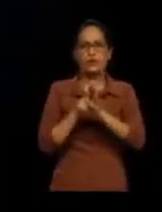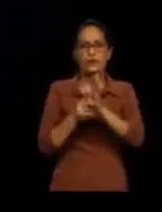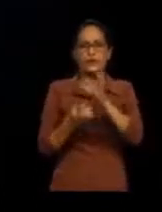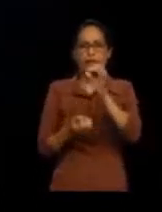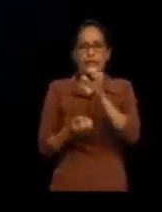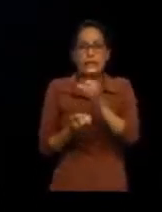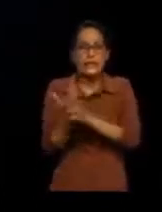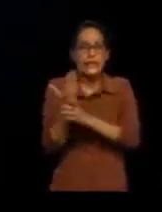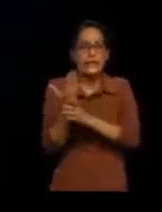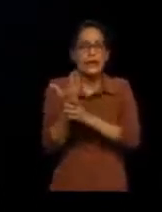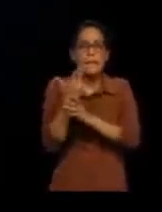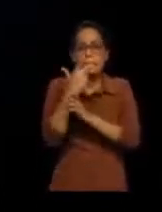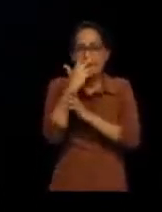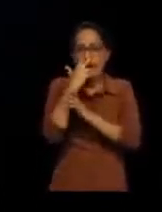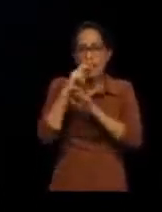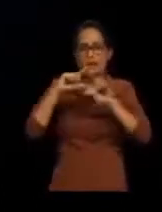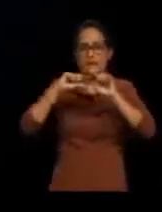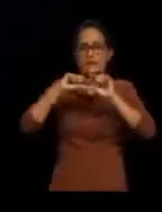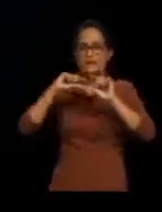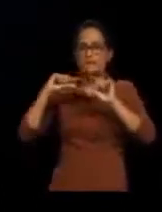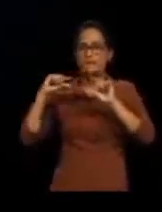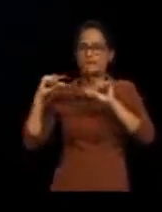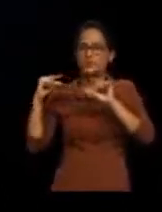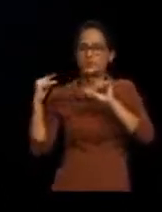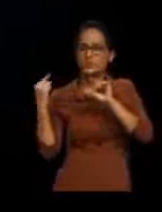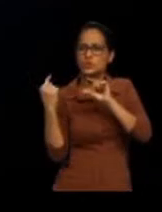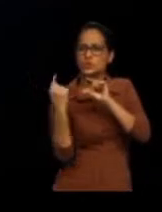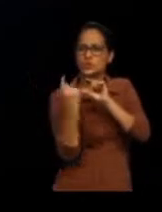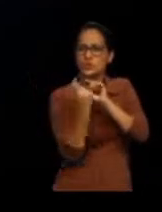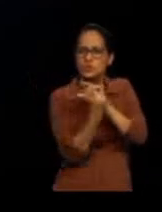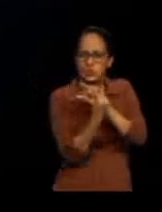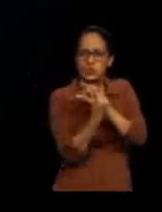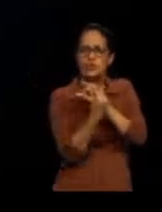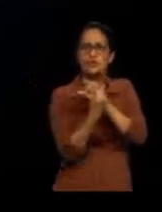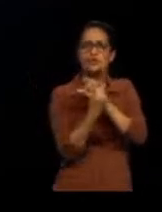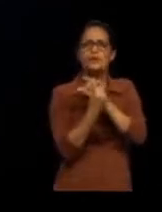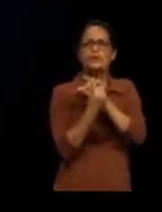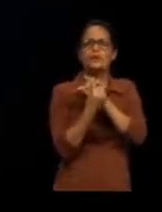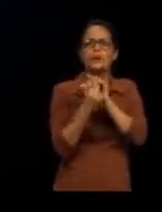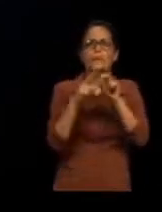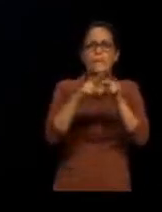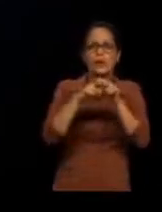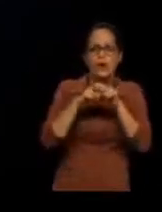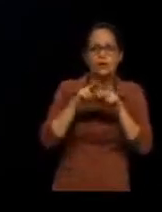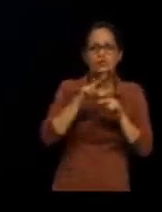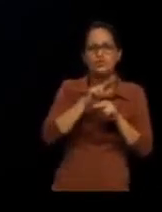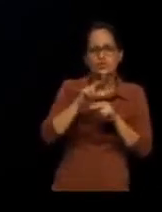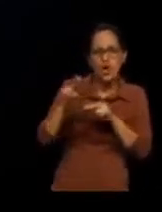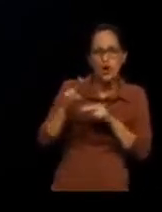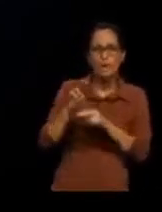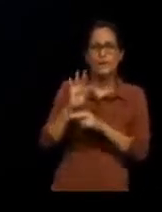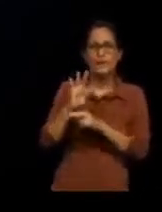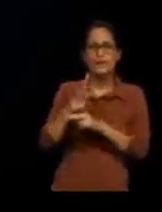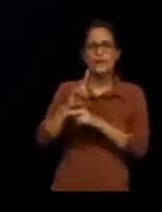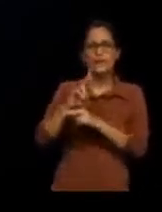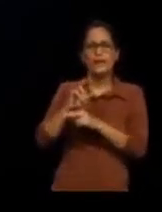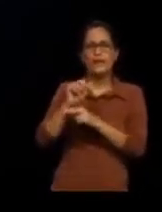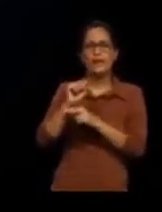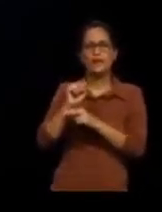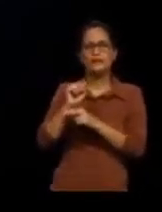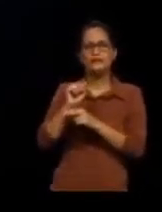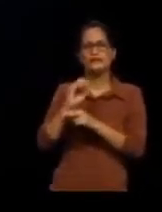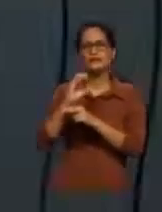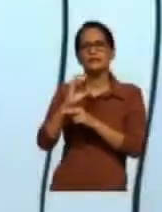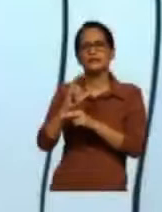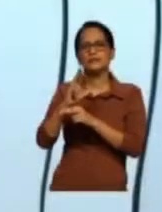fita complementar, só que de DNA, daí o nome, transcriptase reversa. Que a